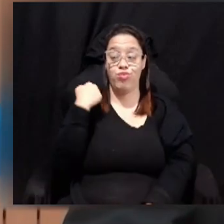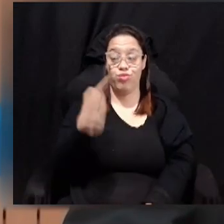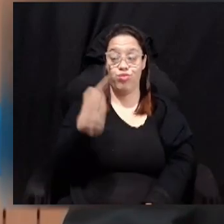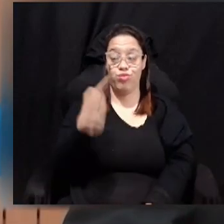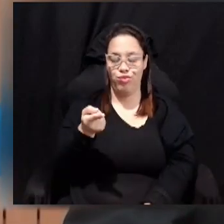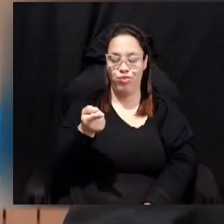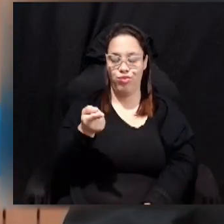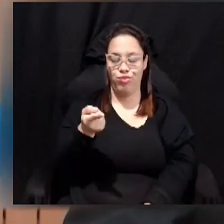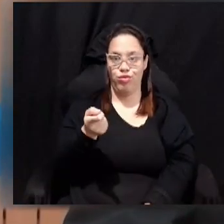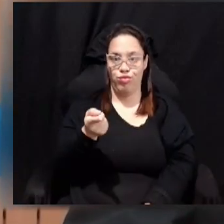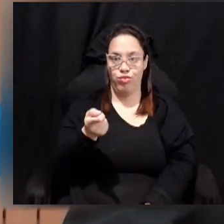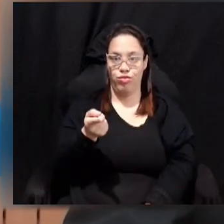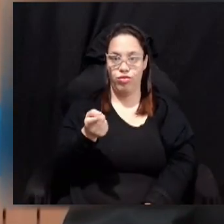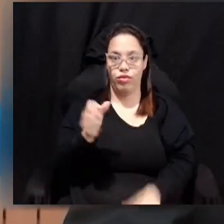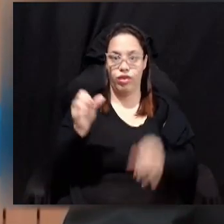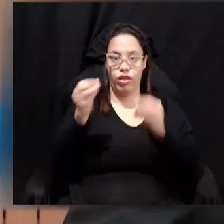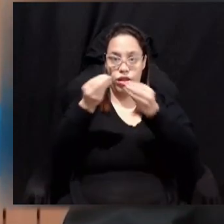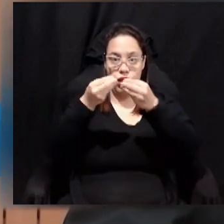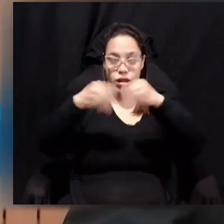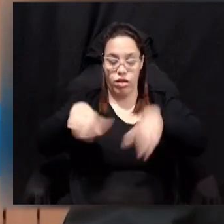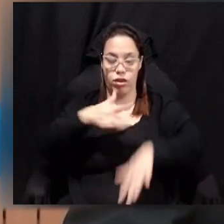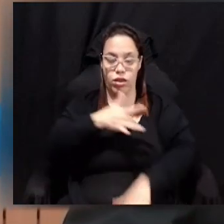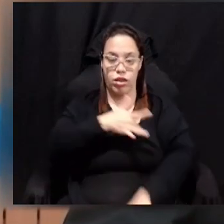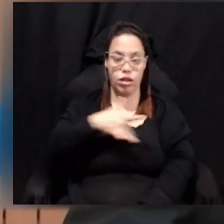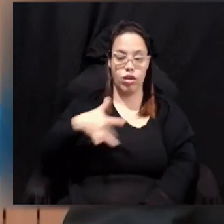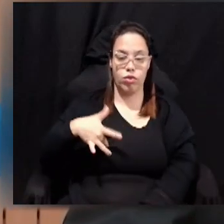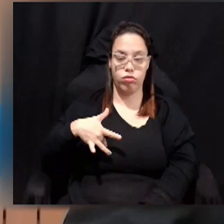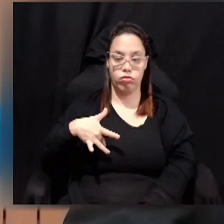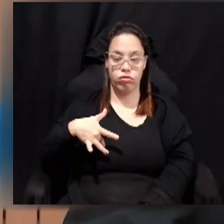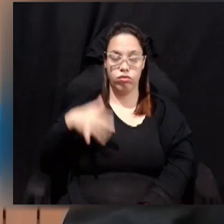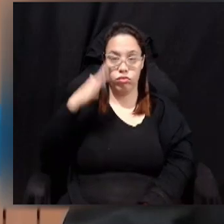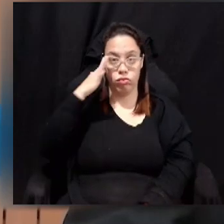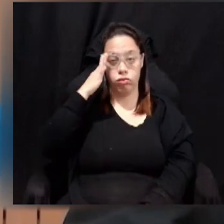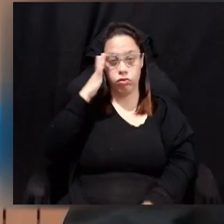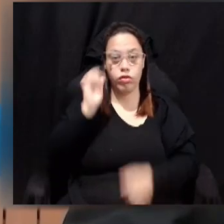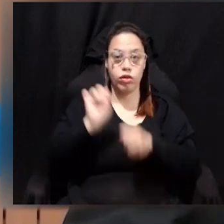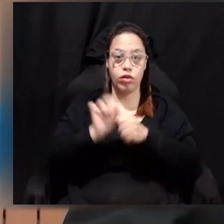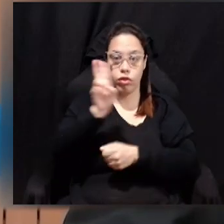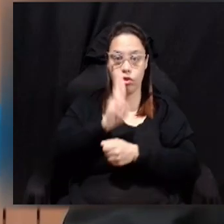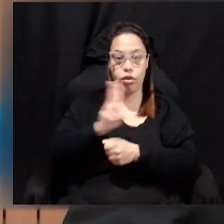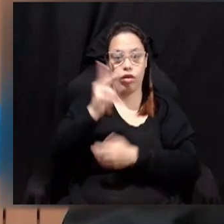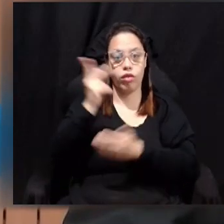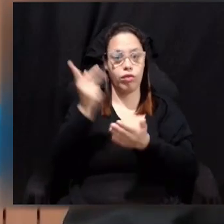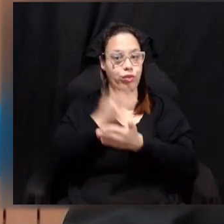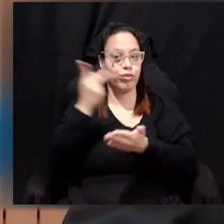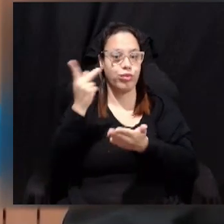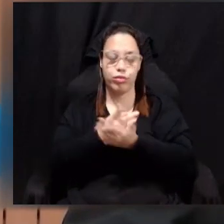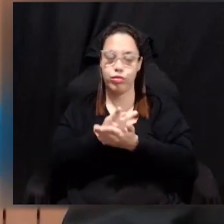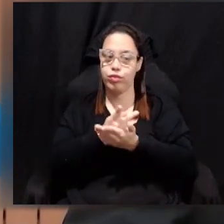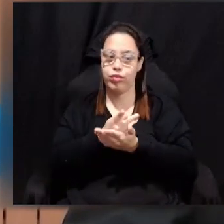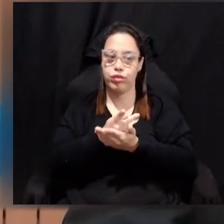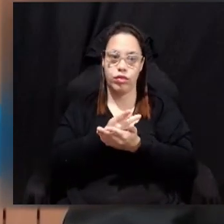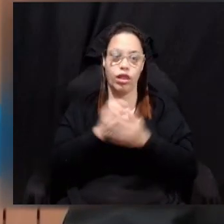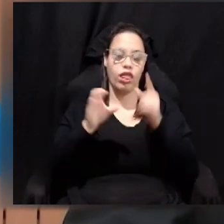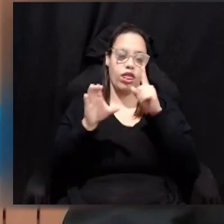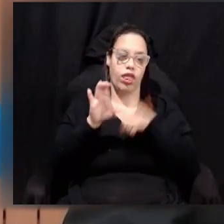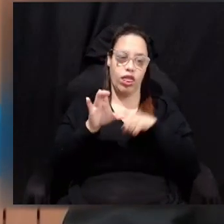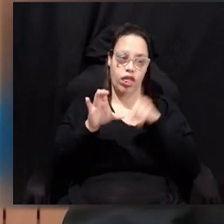do prejuízo à saúde decorrente de quem faz o uso indevido, abusivo e se torna dependente de qualquer